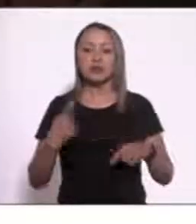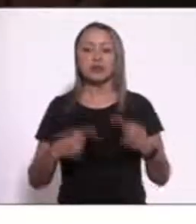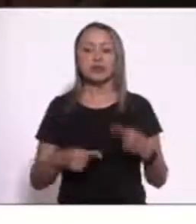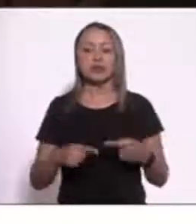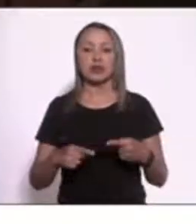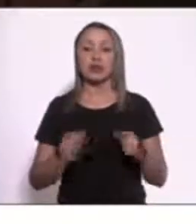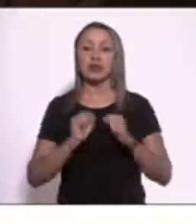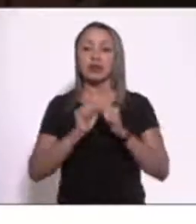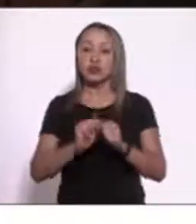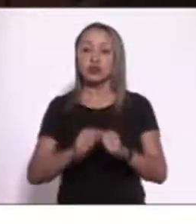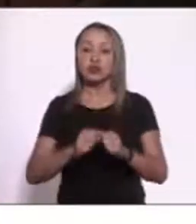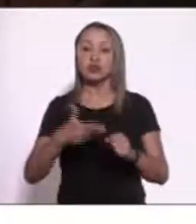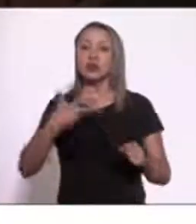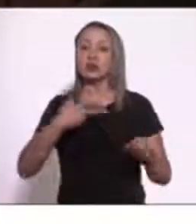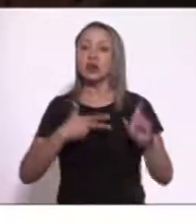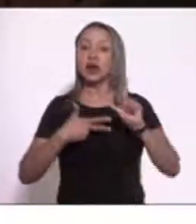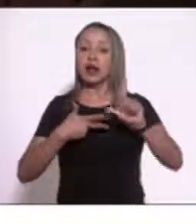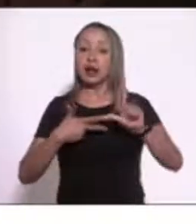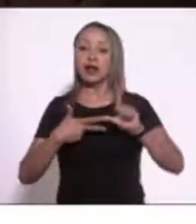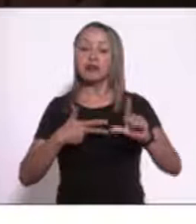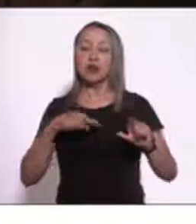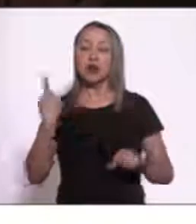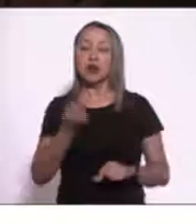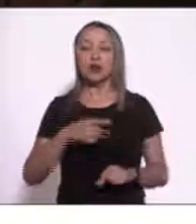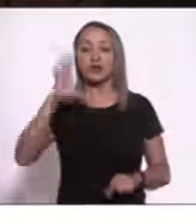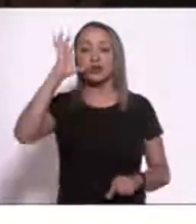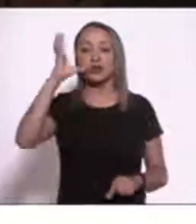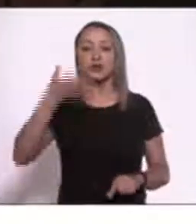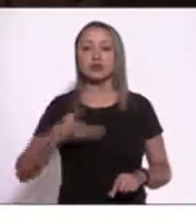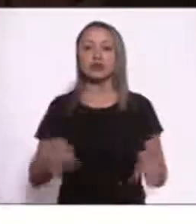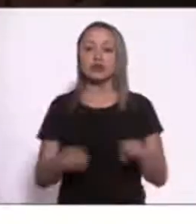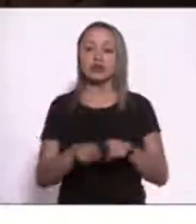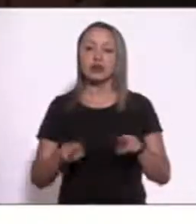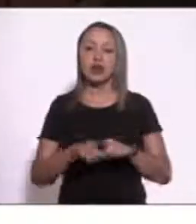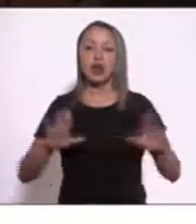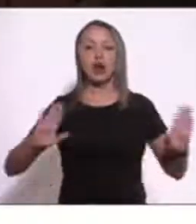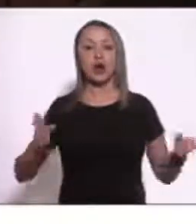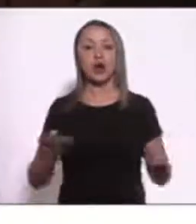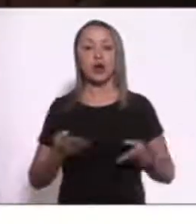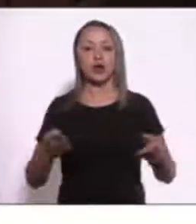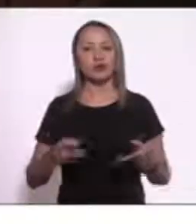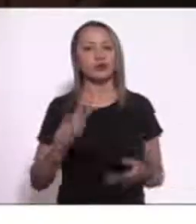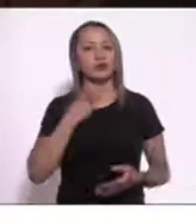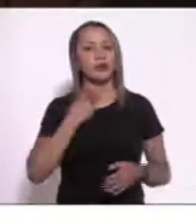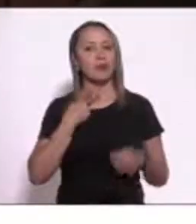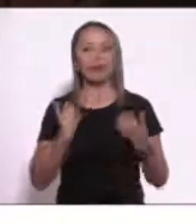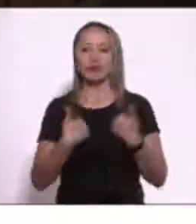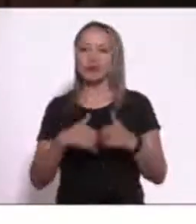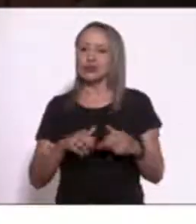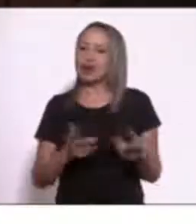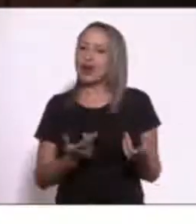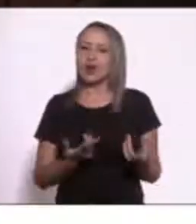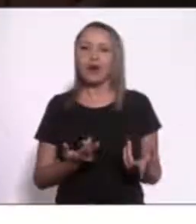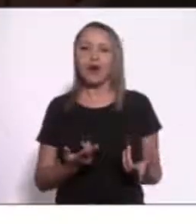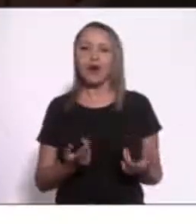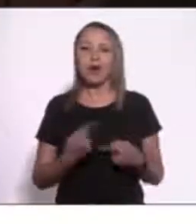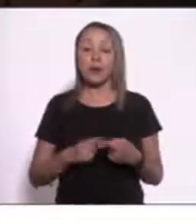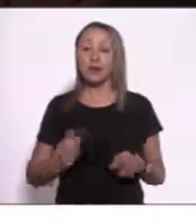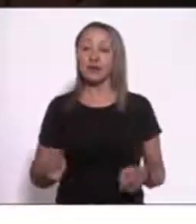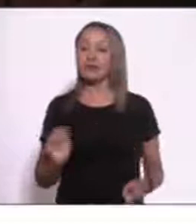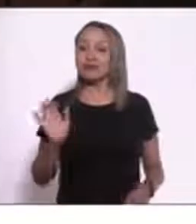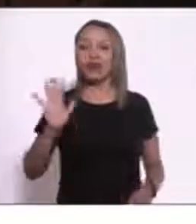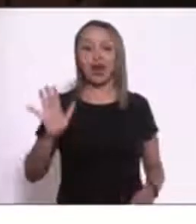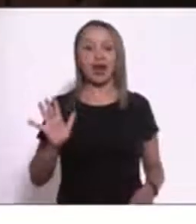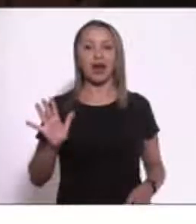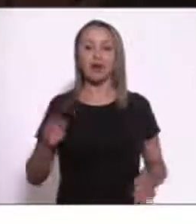chegar a um bom termo desse assunto. Hoje, do jeito que está, não pode continuar. É preciso que o